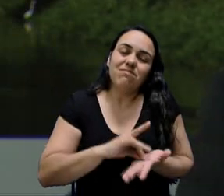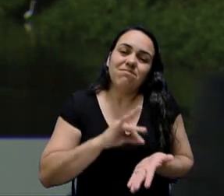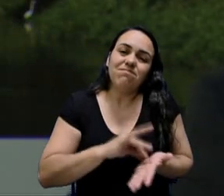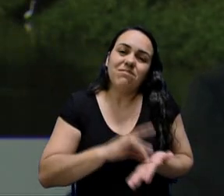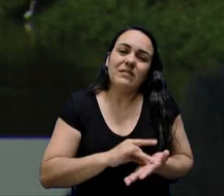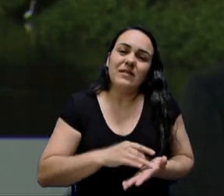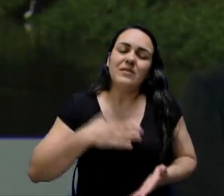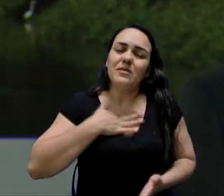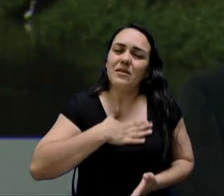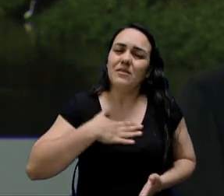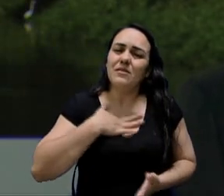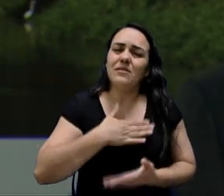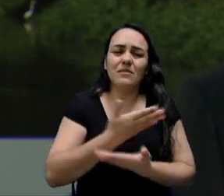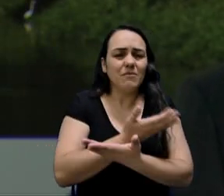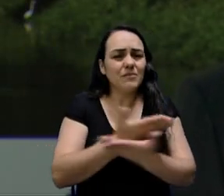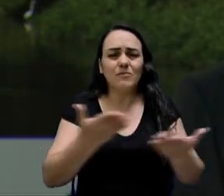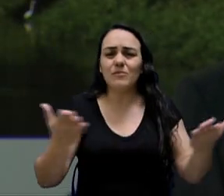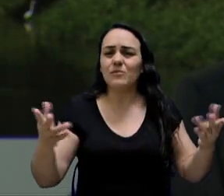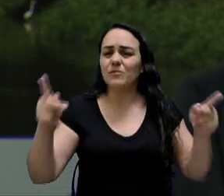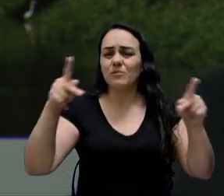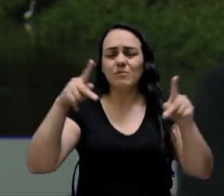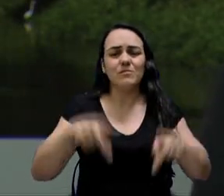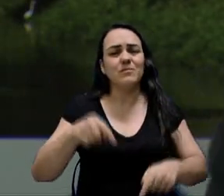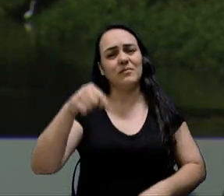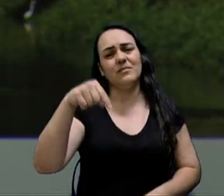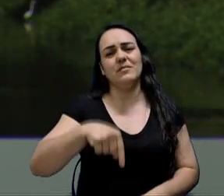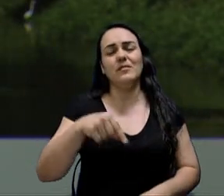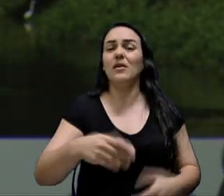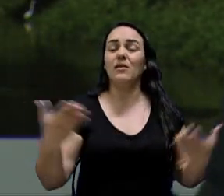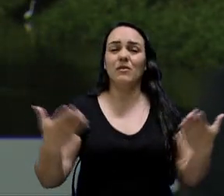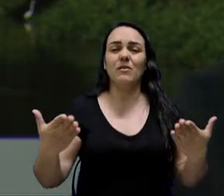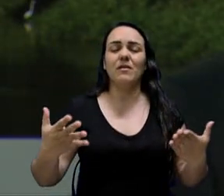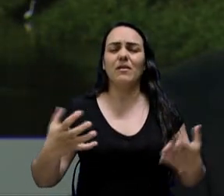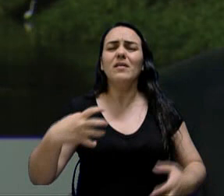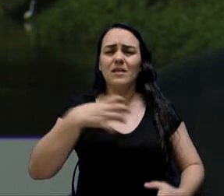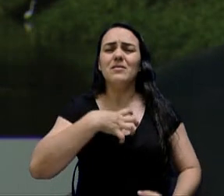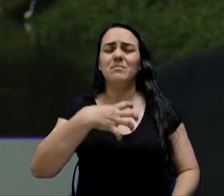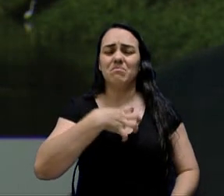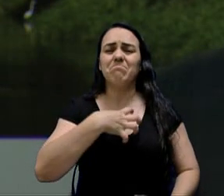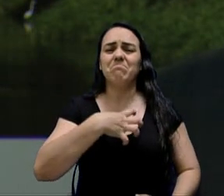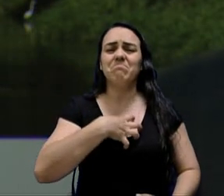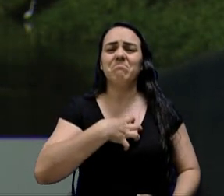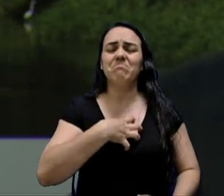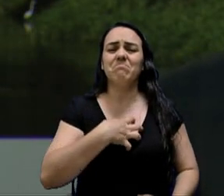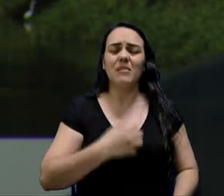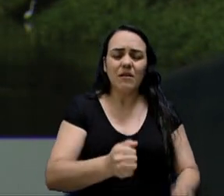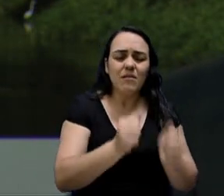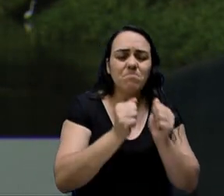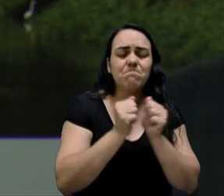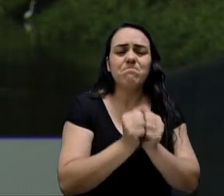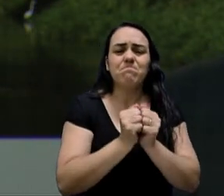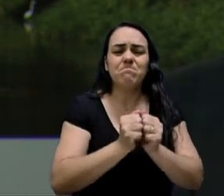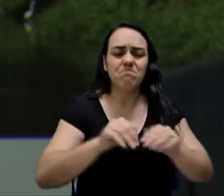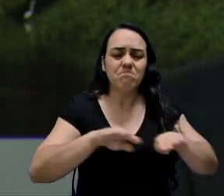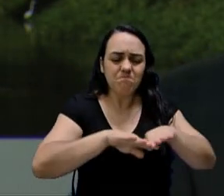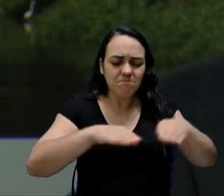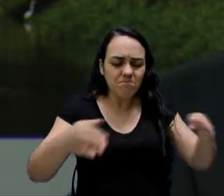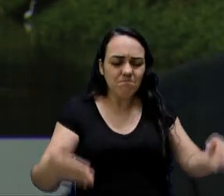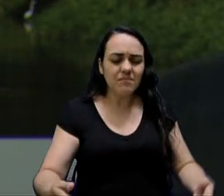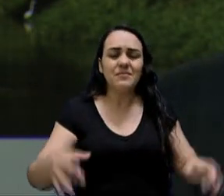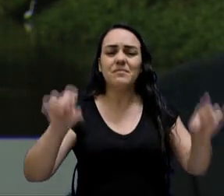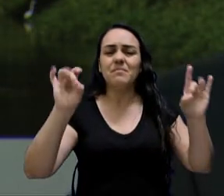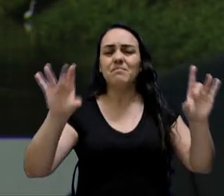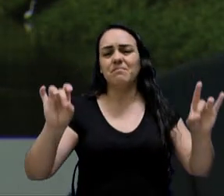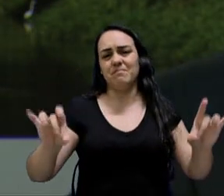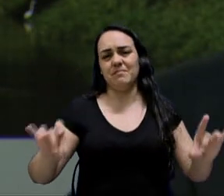Gostaria que todos os presentes se sentissem parte integrante dessa mesa principal e